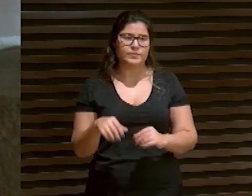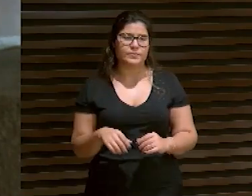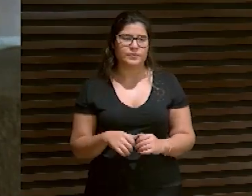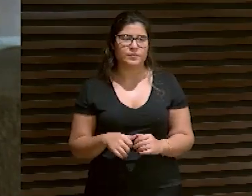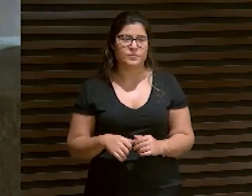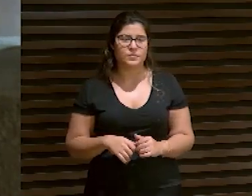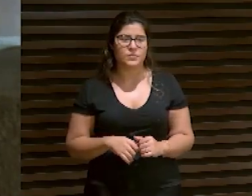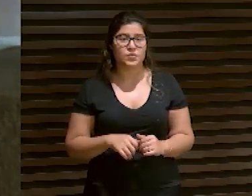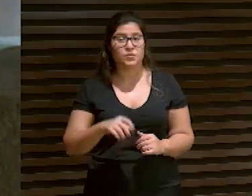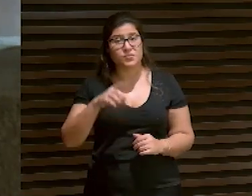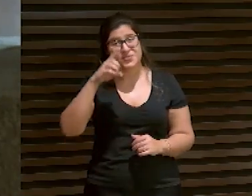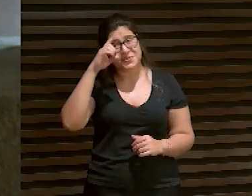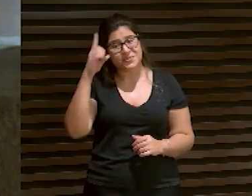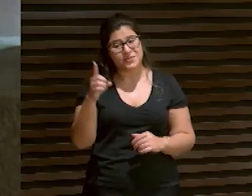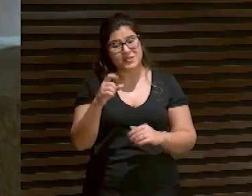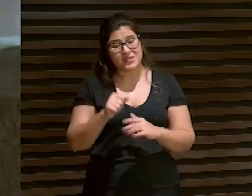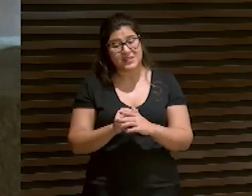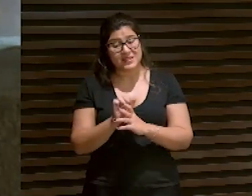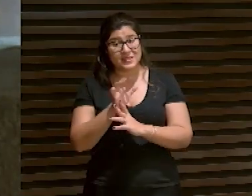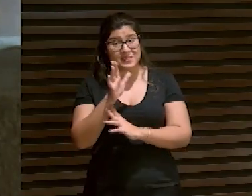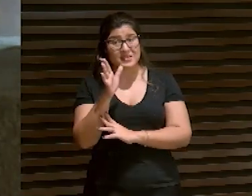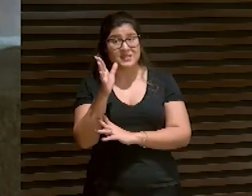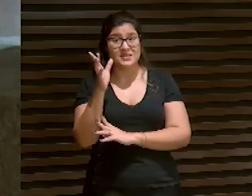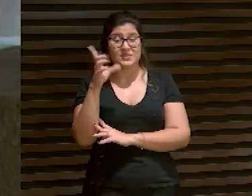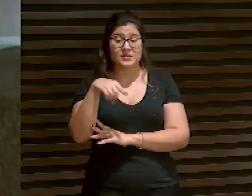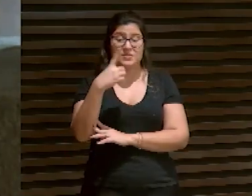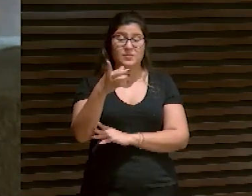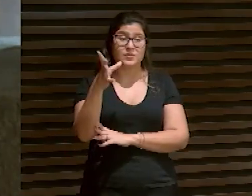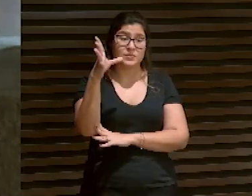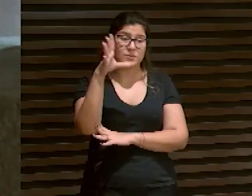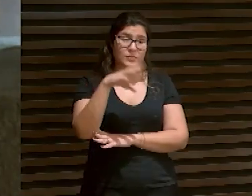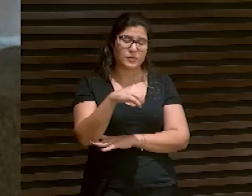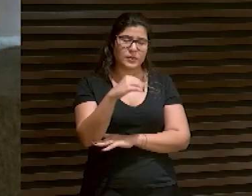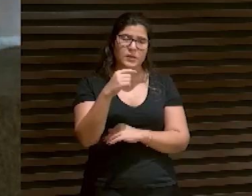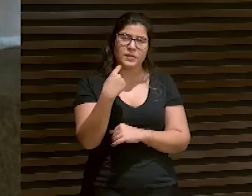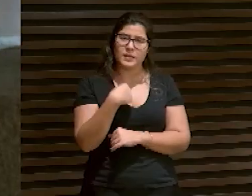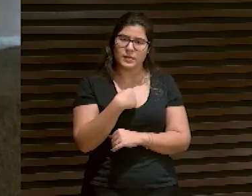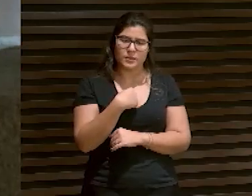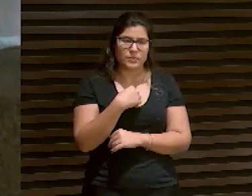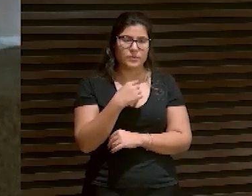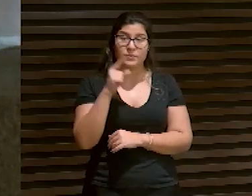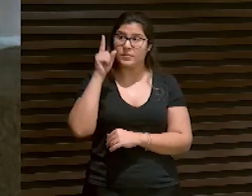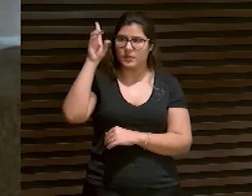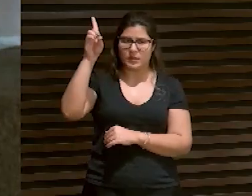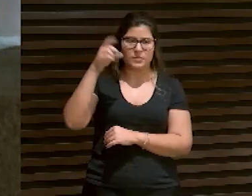dia ela morreu, e eu não posso ter compaixão do povo de Nínive?